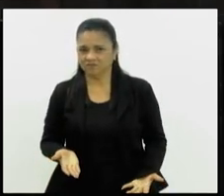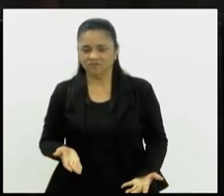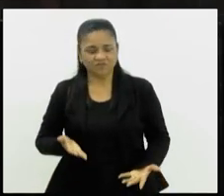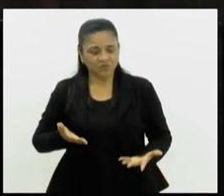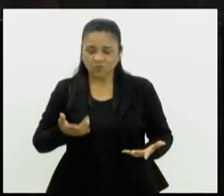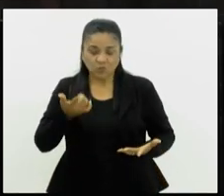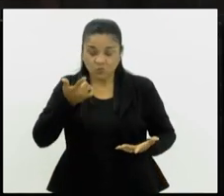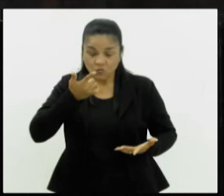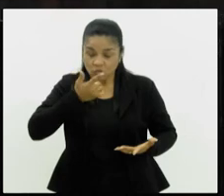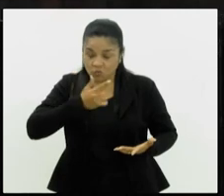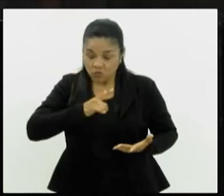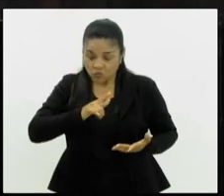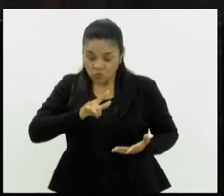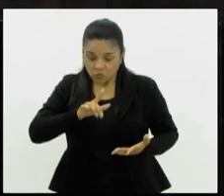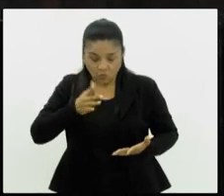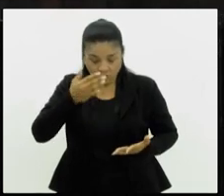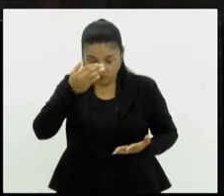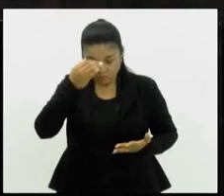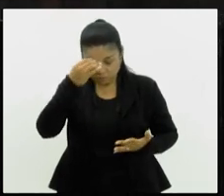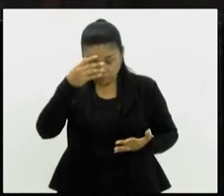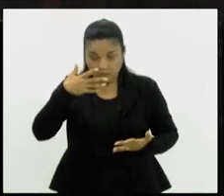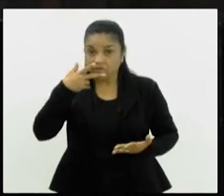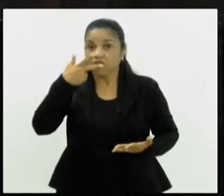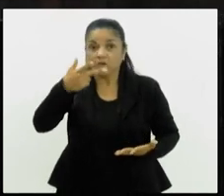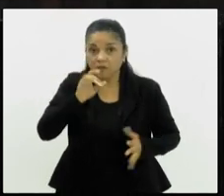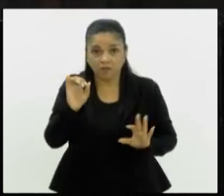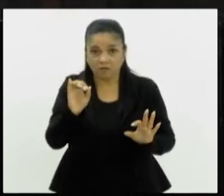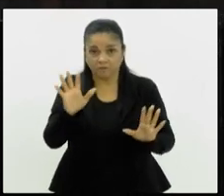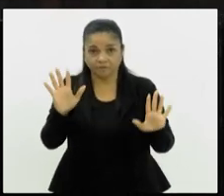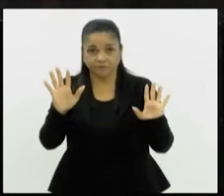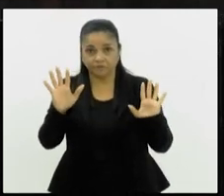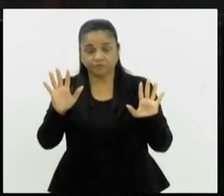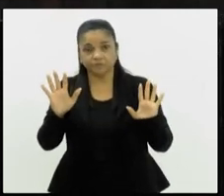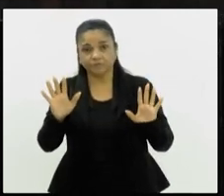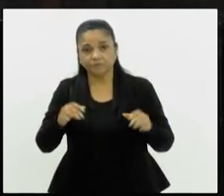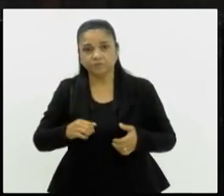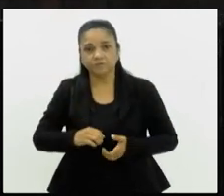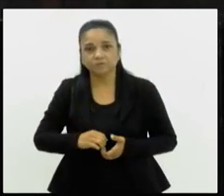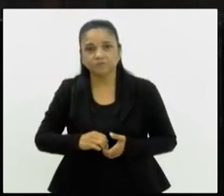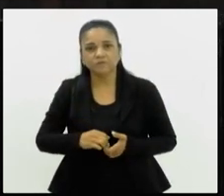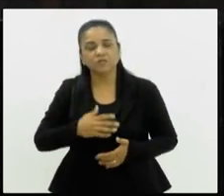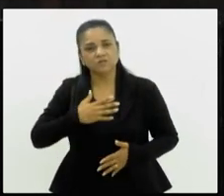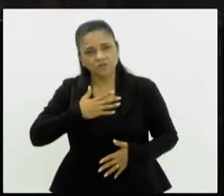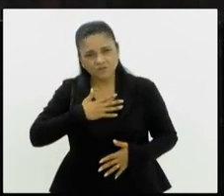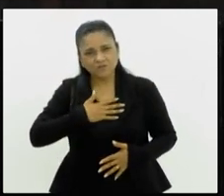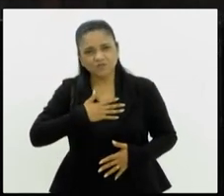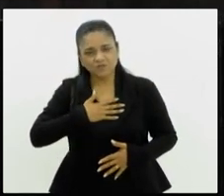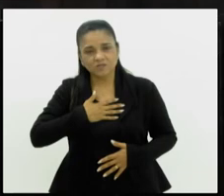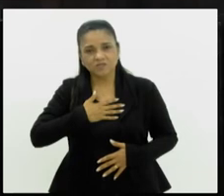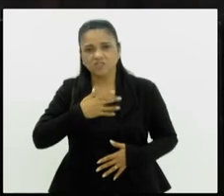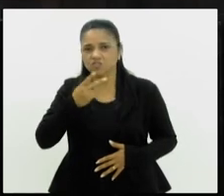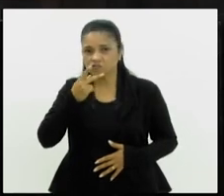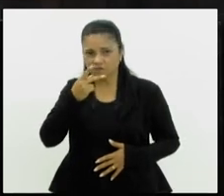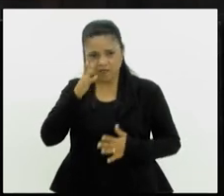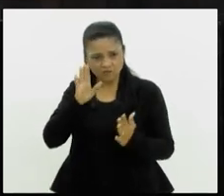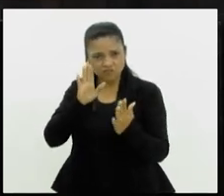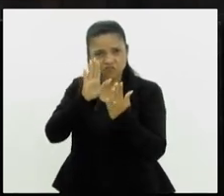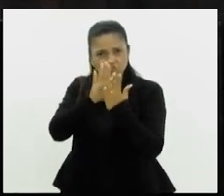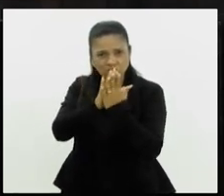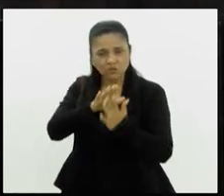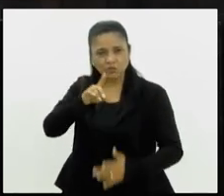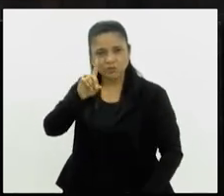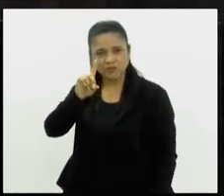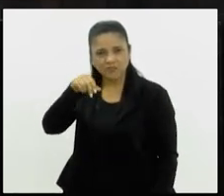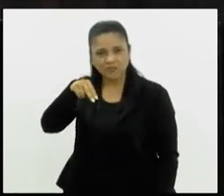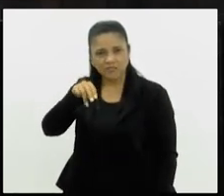Eu não consigo nem dizer. Não é? Eu gostaria de falar ao senhor Danilo Gentili, que tem com